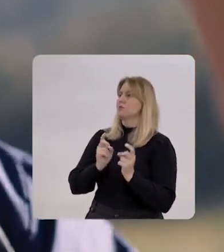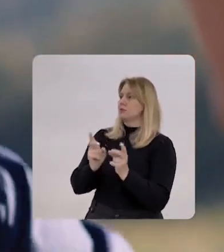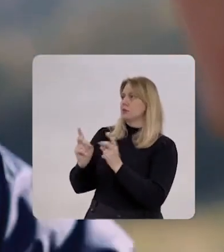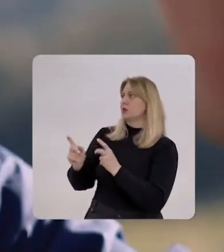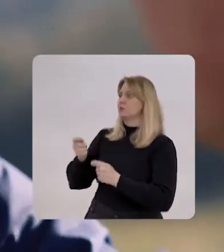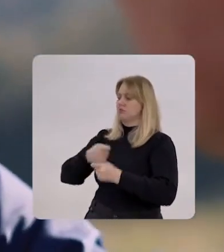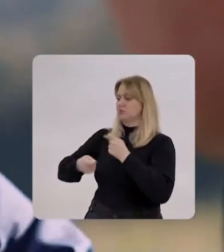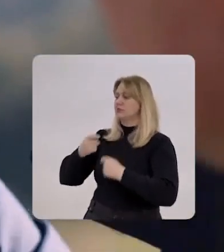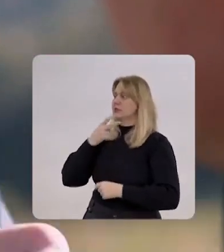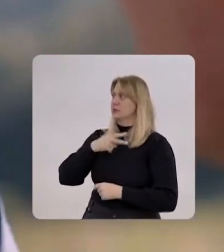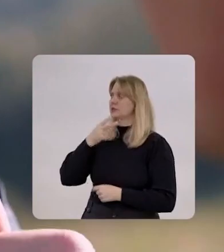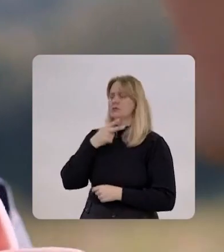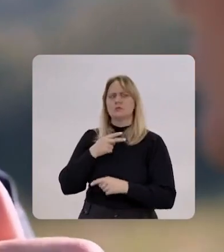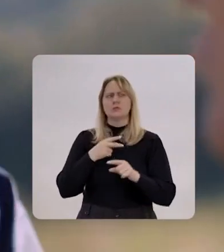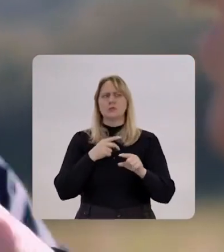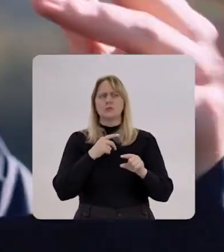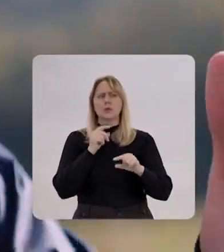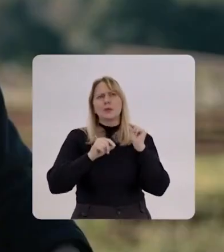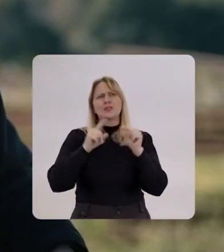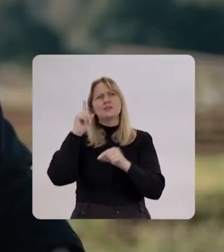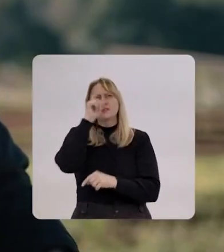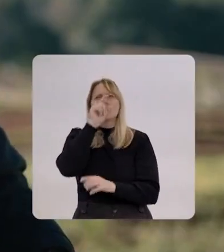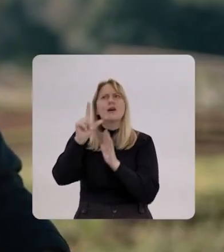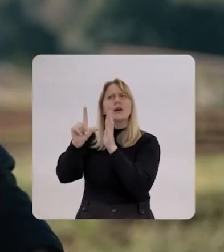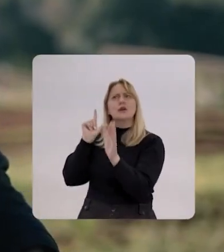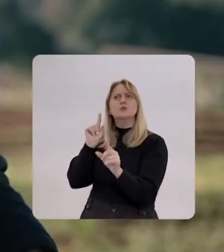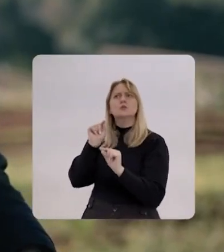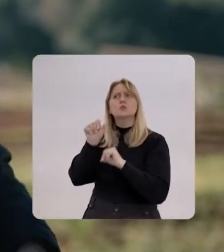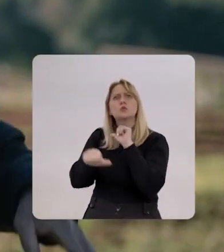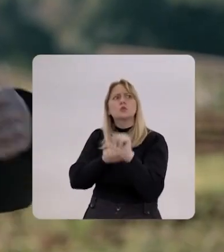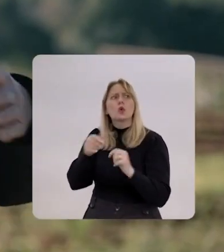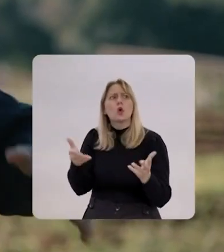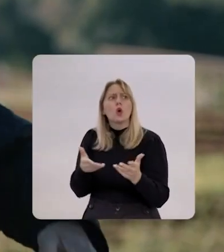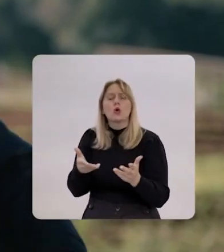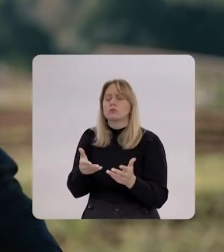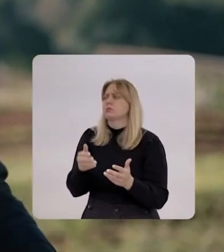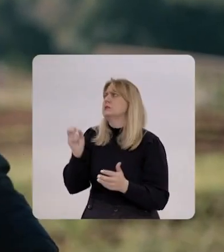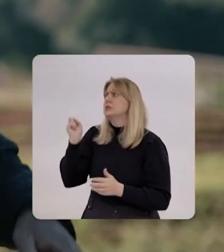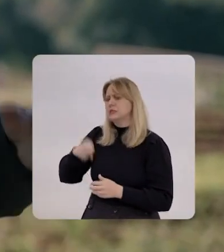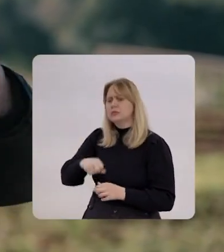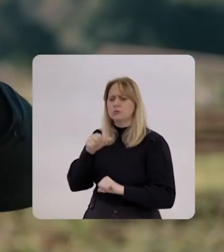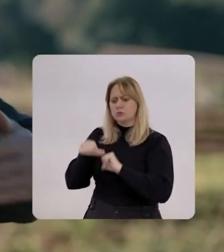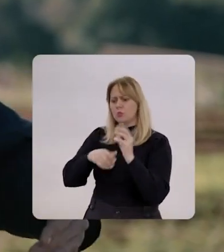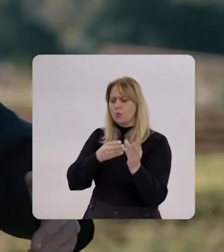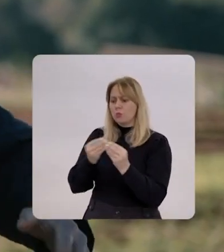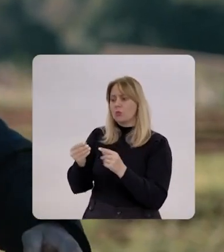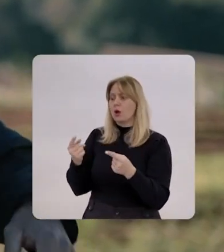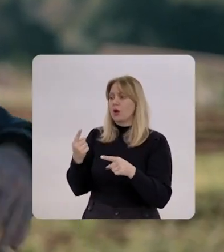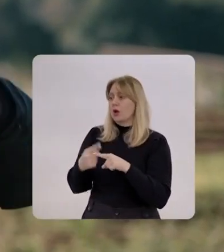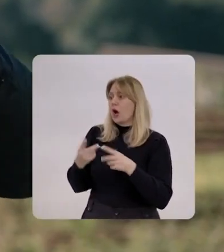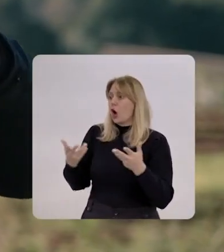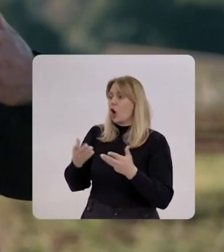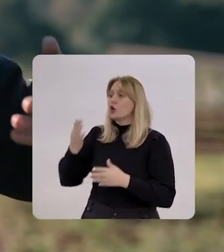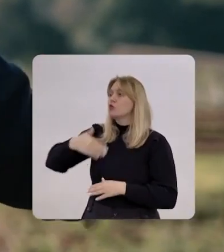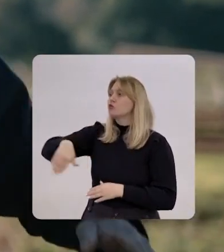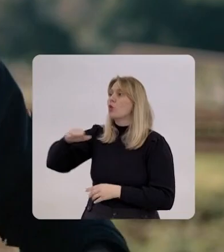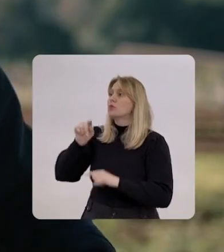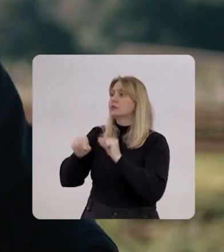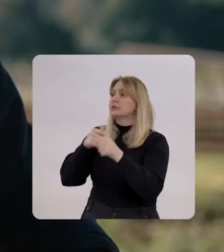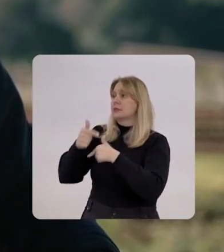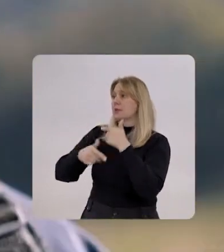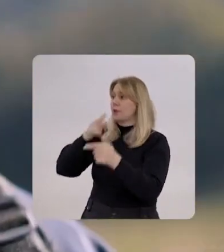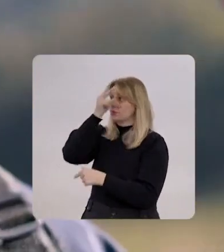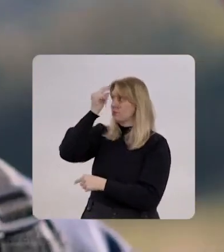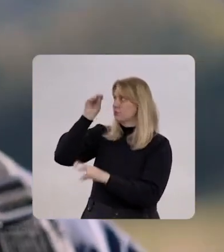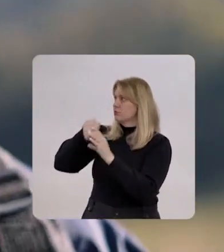como é que eram as dificuldades antes do Vale Feira? O que, que mudou? Ah, mudou bastante, porque agora todos os funcionários públicos vêm comprar na feira e aumentou muito a mais